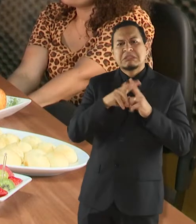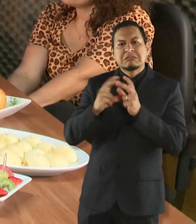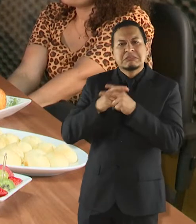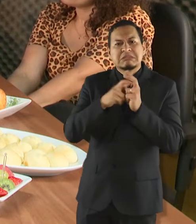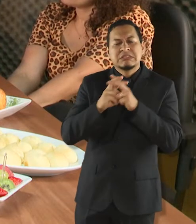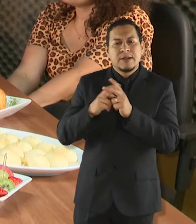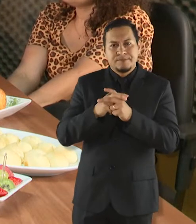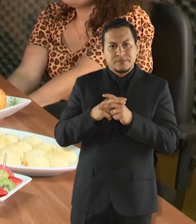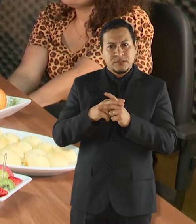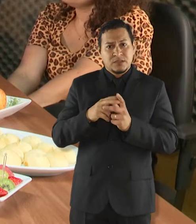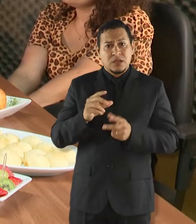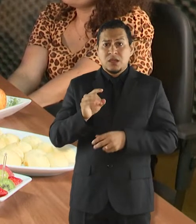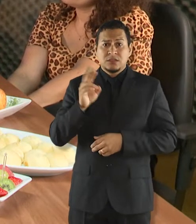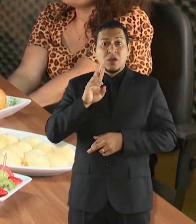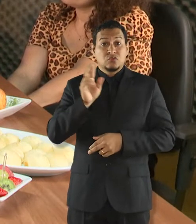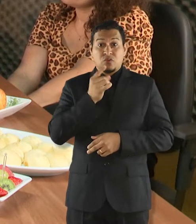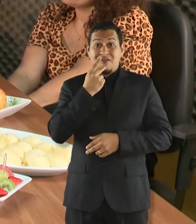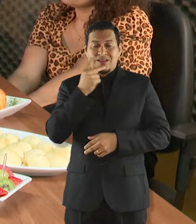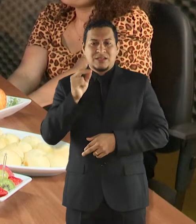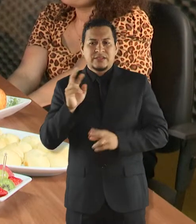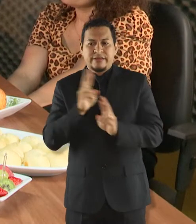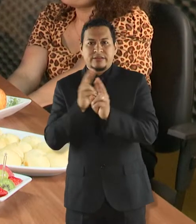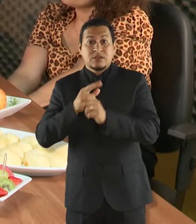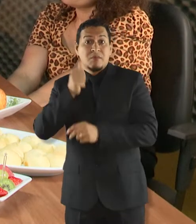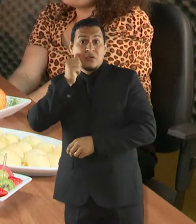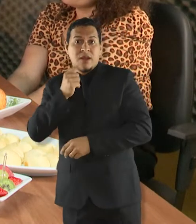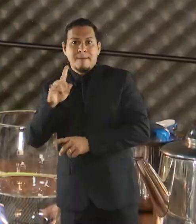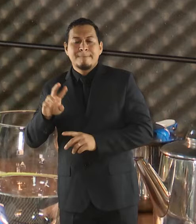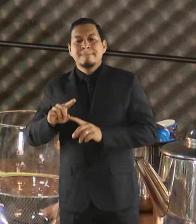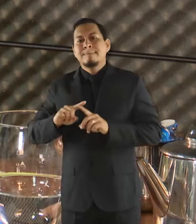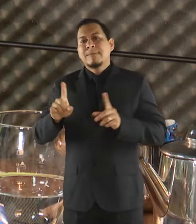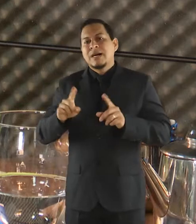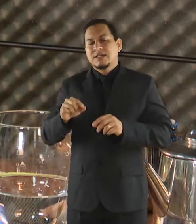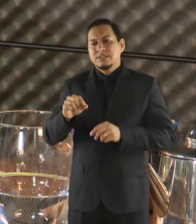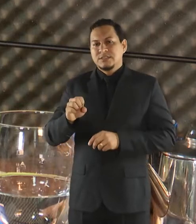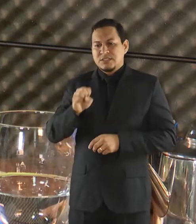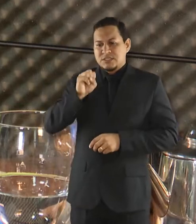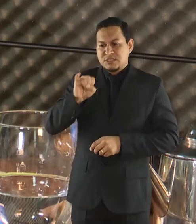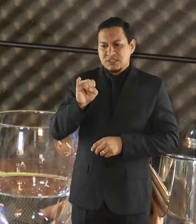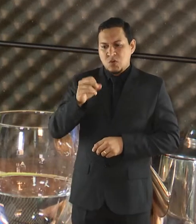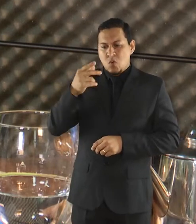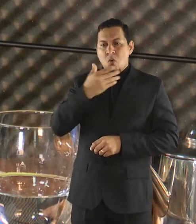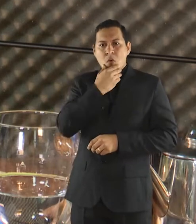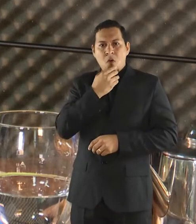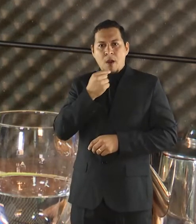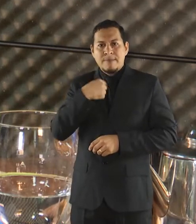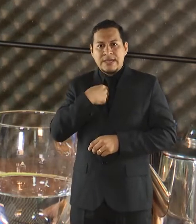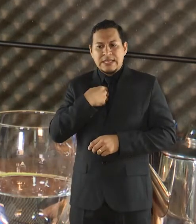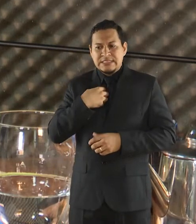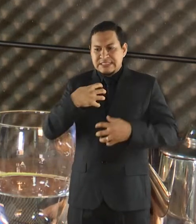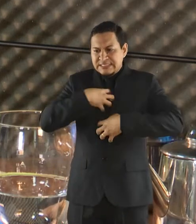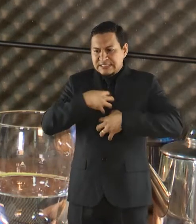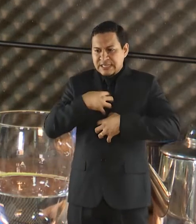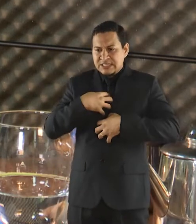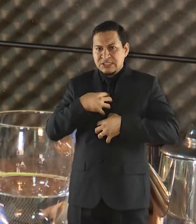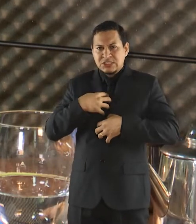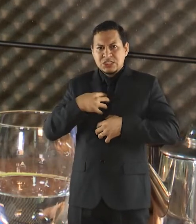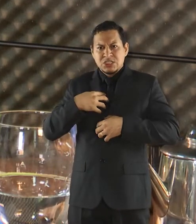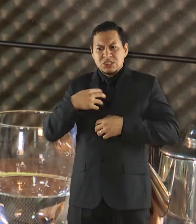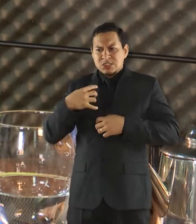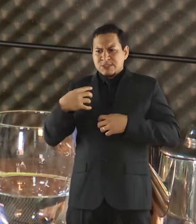agride o outro, não estou nem falando em relação à mulher, entendeu? Então, quando o homem se vê atingido na sua honra, quando